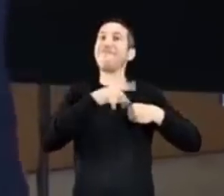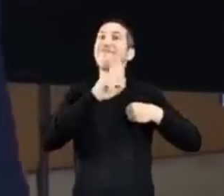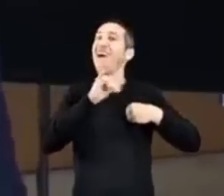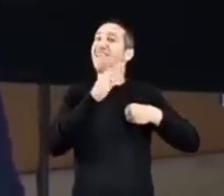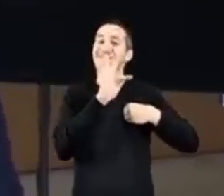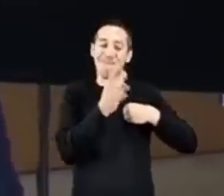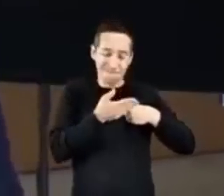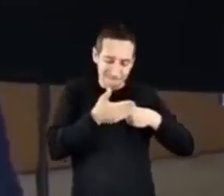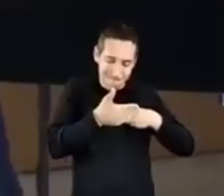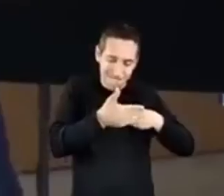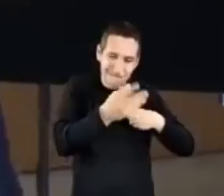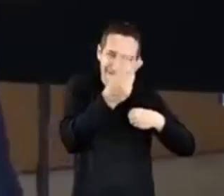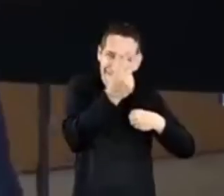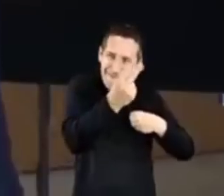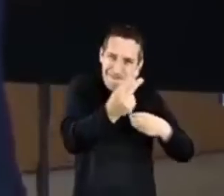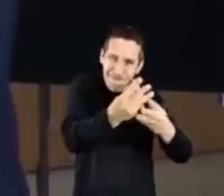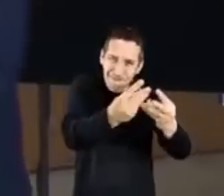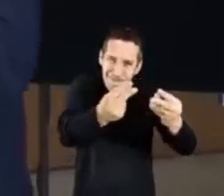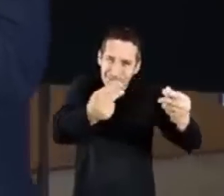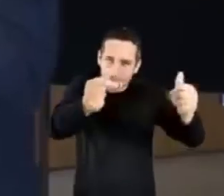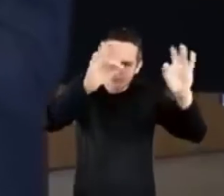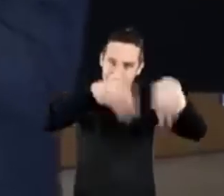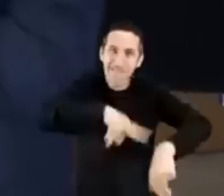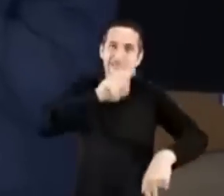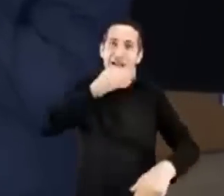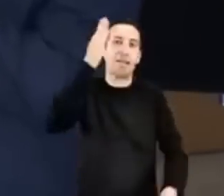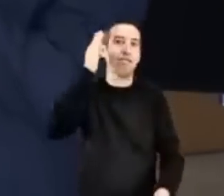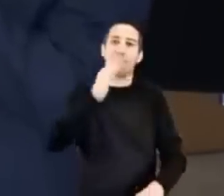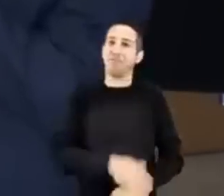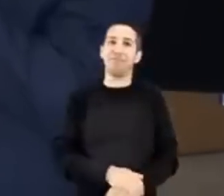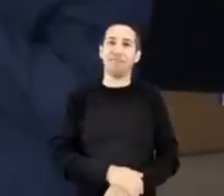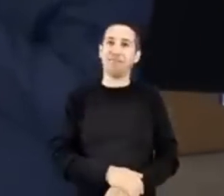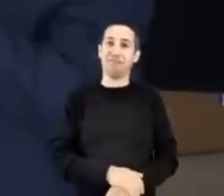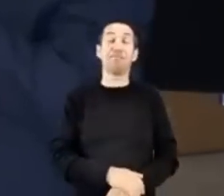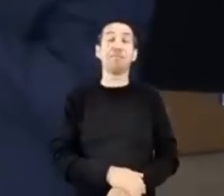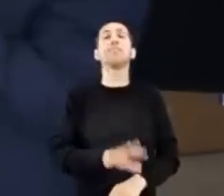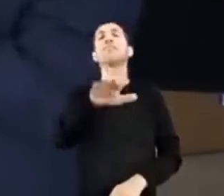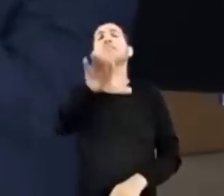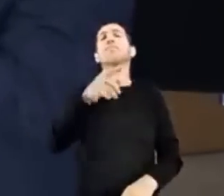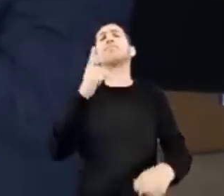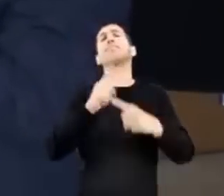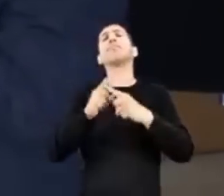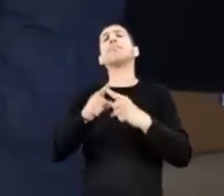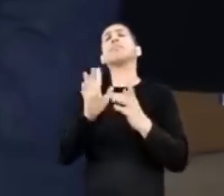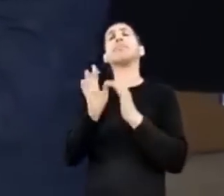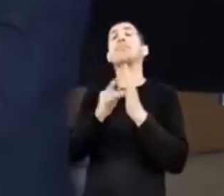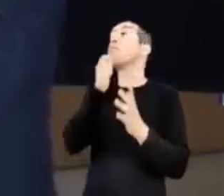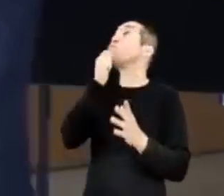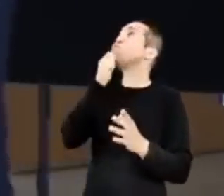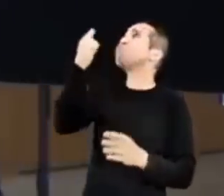e nos resgatou e agora porque Jesus não voltou ainda